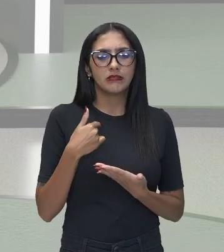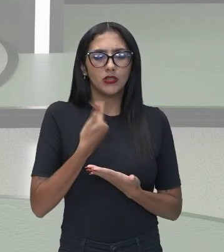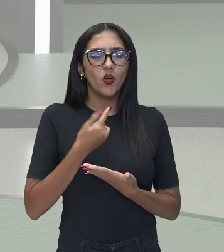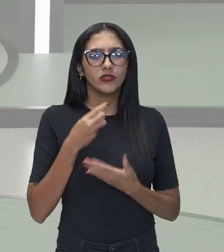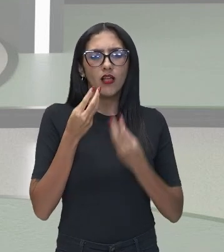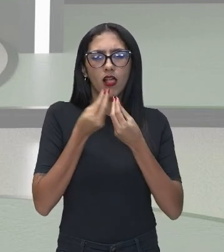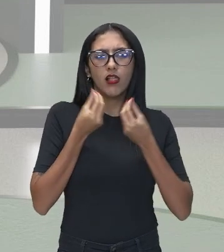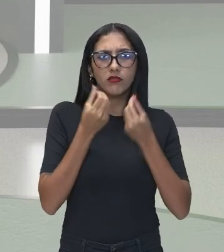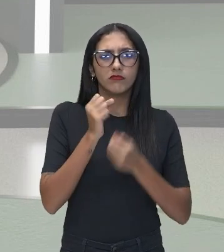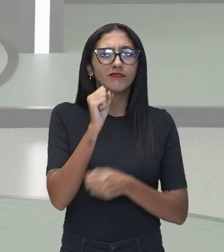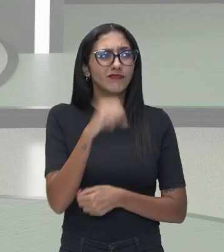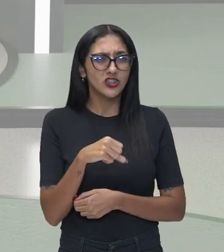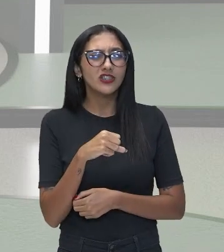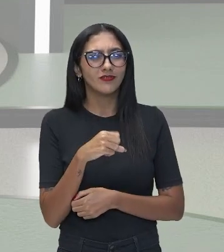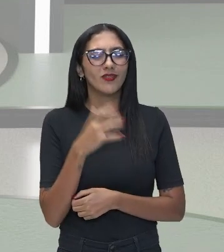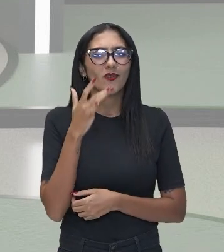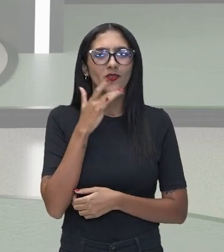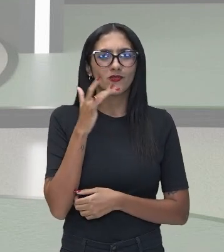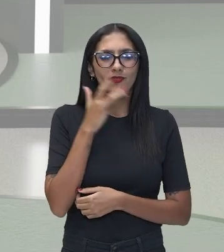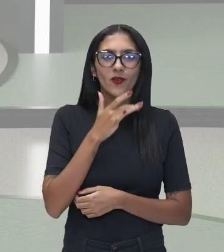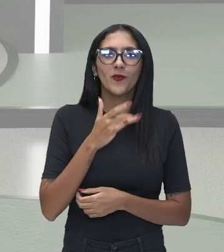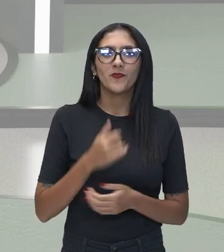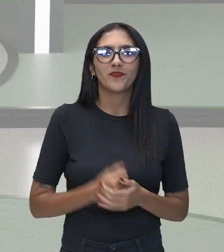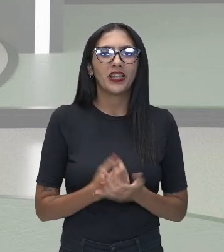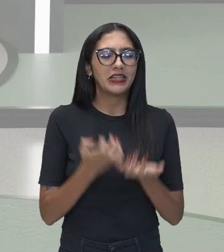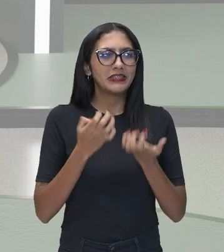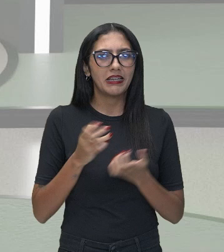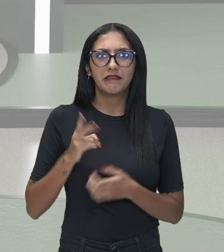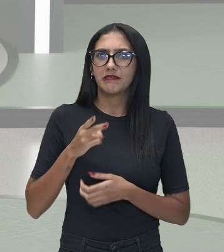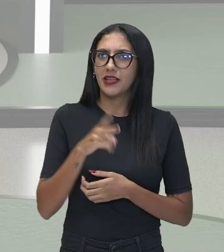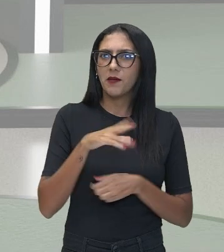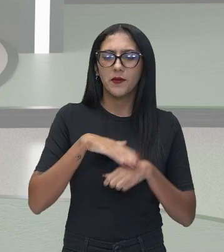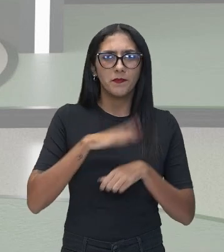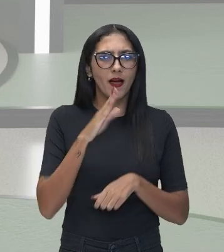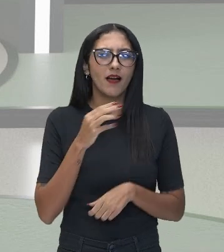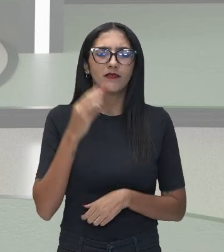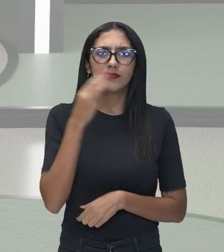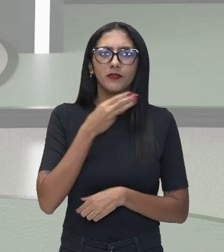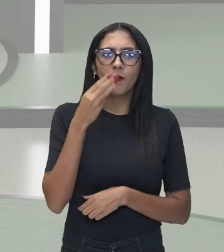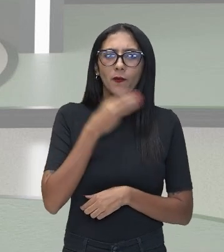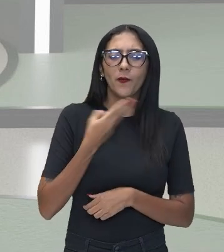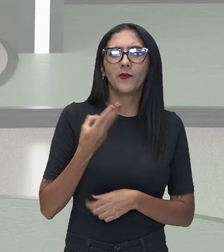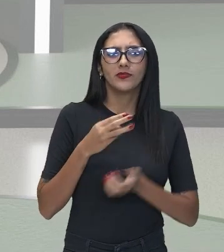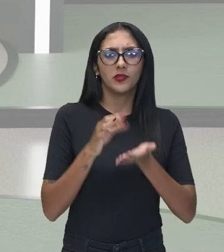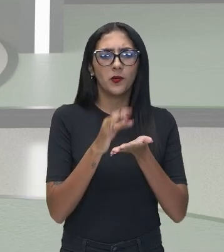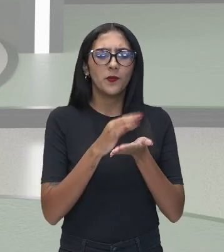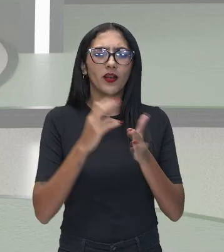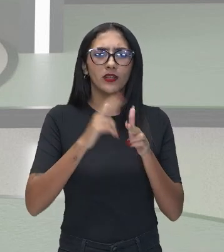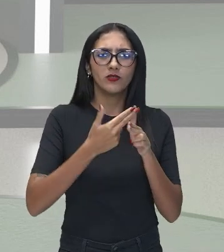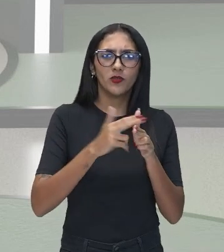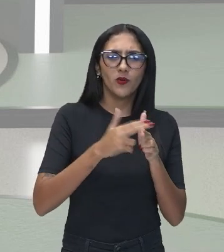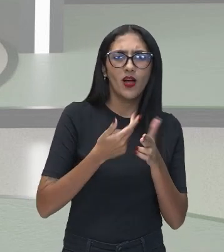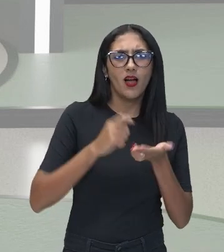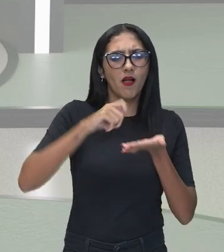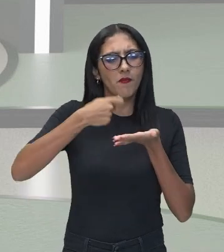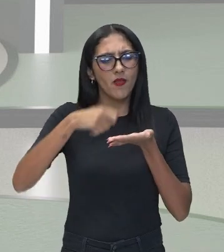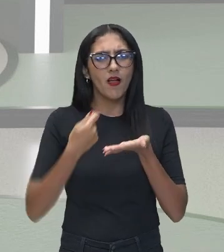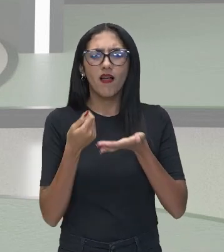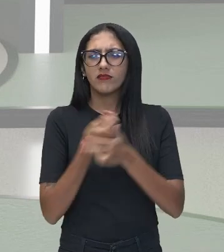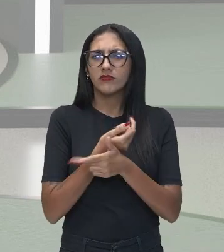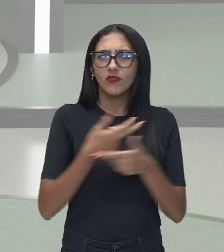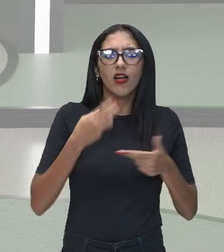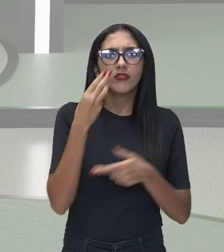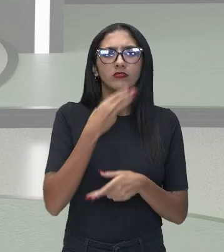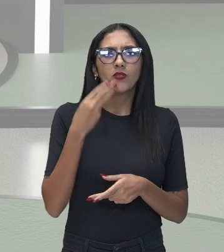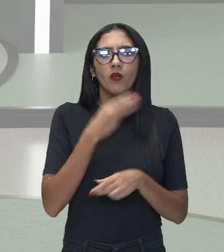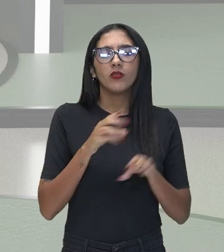mais gostoso, né? Aquilo que a gente quer sempre mais, um docinho, um brigadeiro, um pudim, tá sempre querendo mais, mas